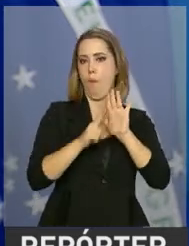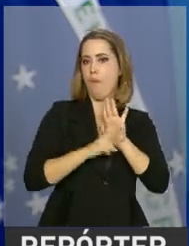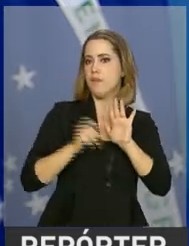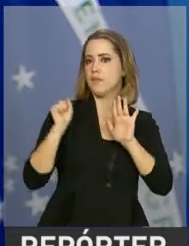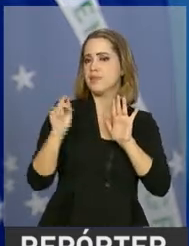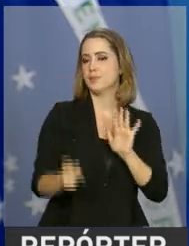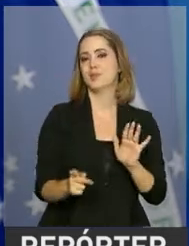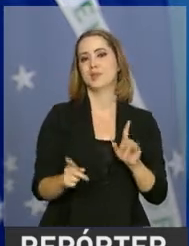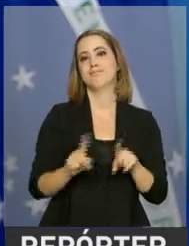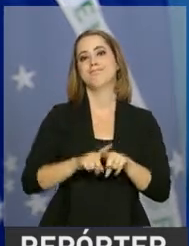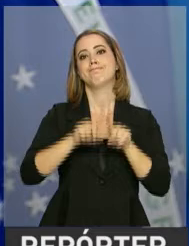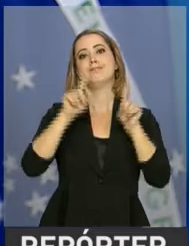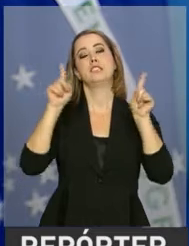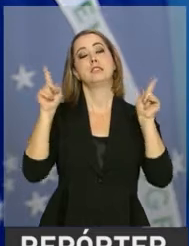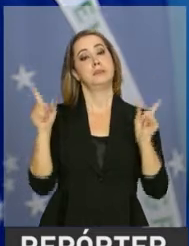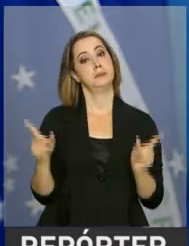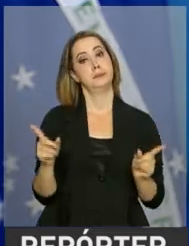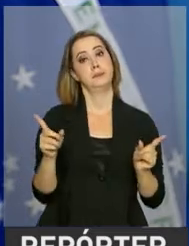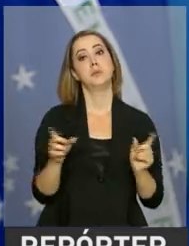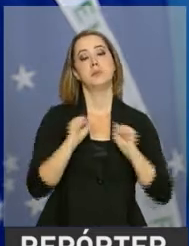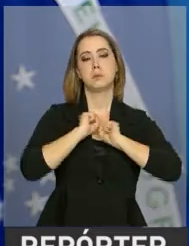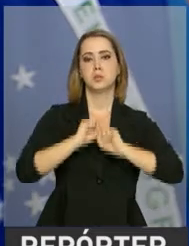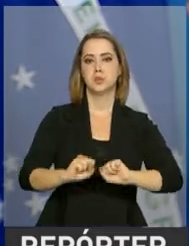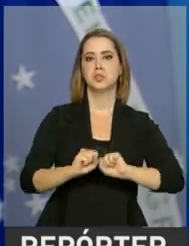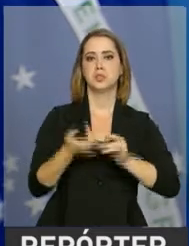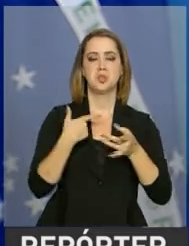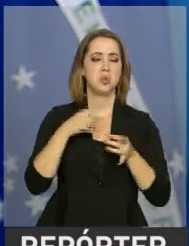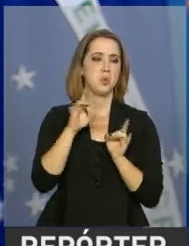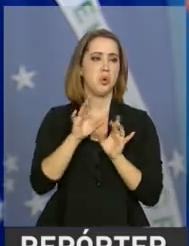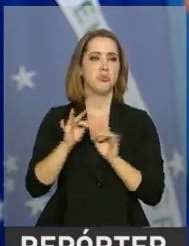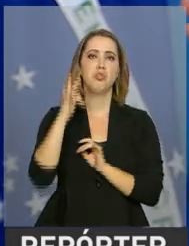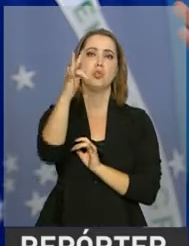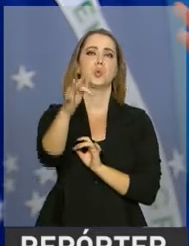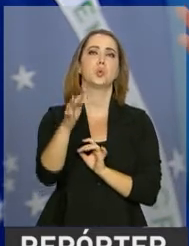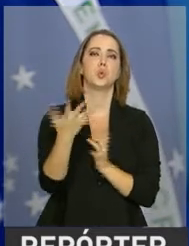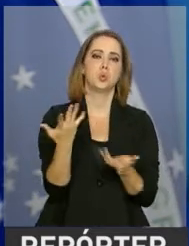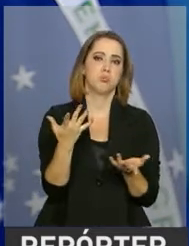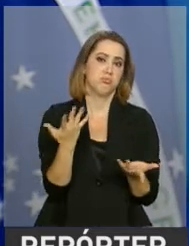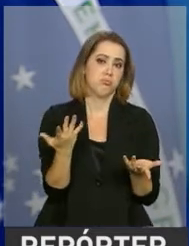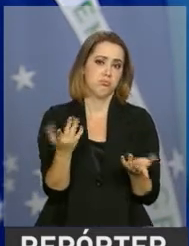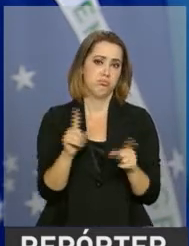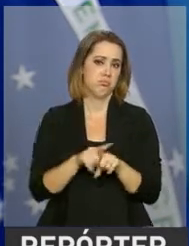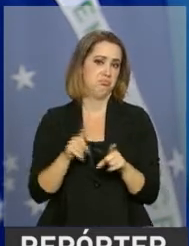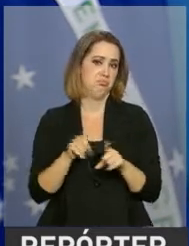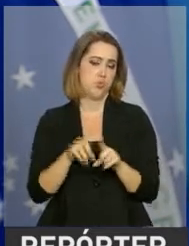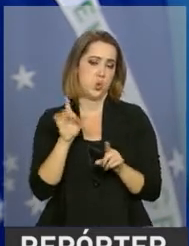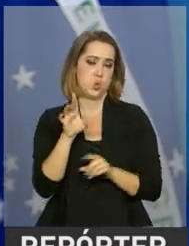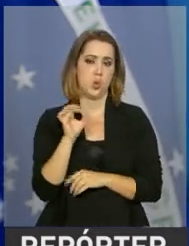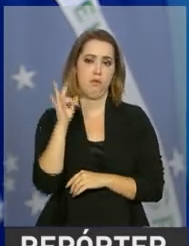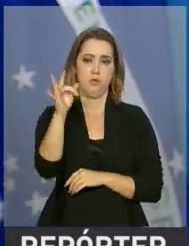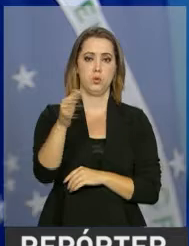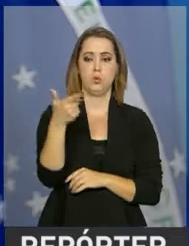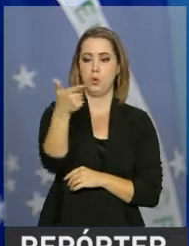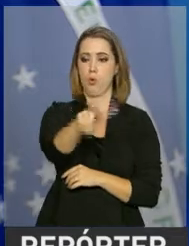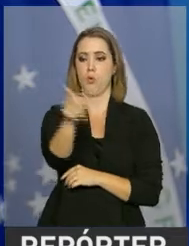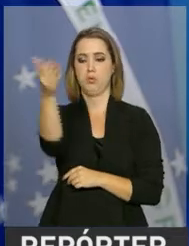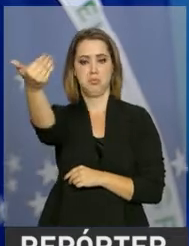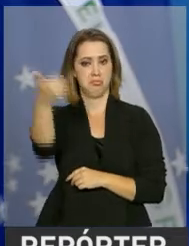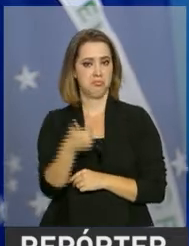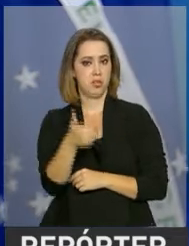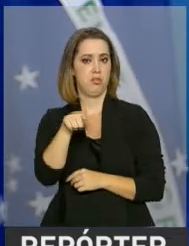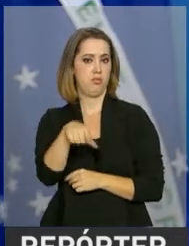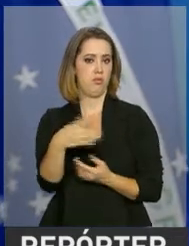hora poderia perfeitamente deixar para depois poderia deixar para depois o que vier em